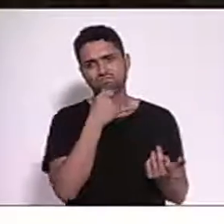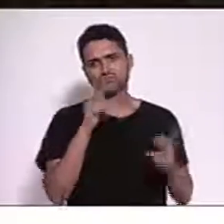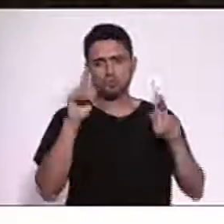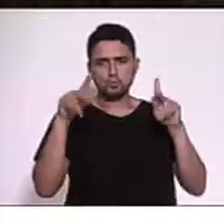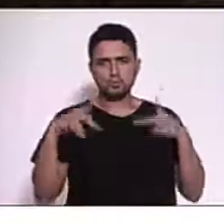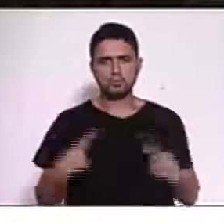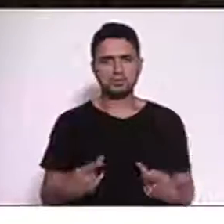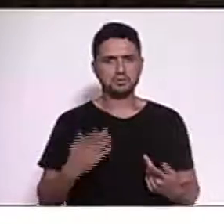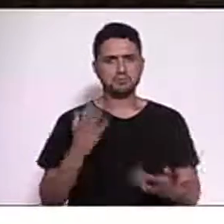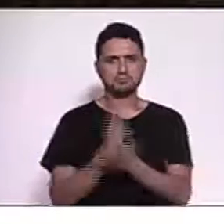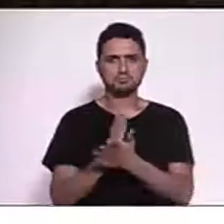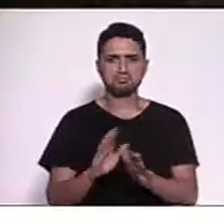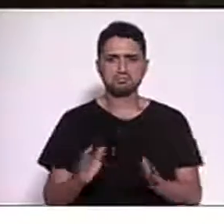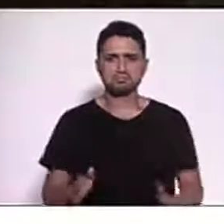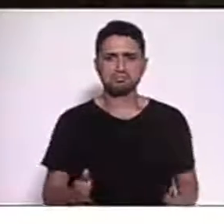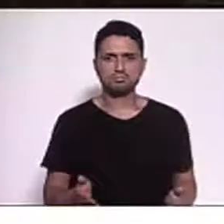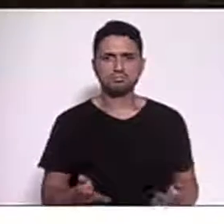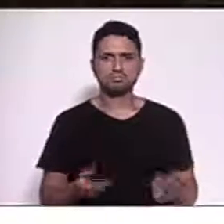desumano.